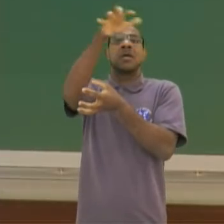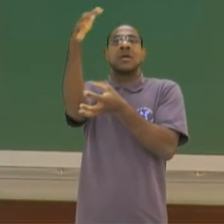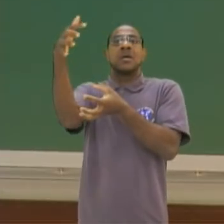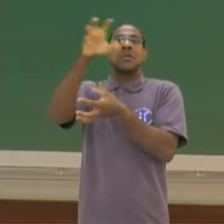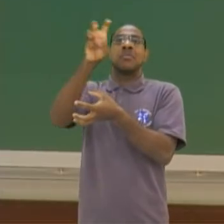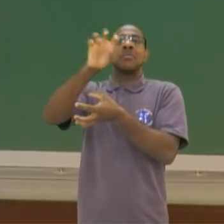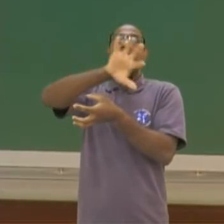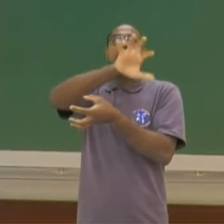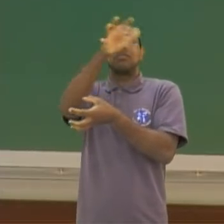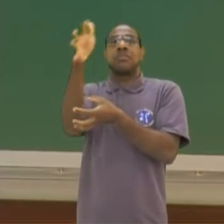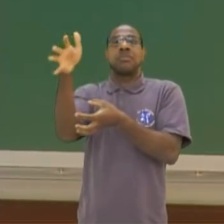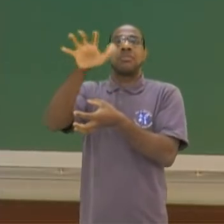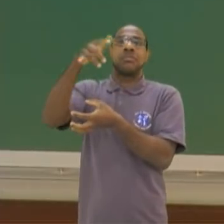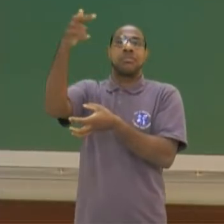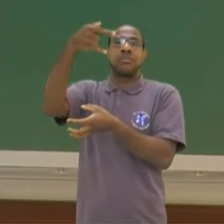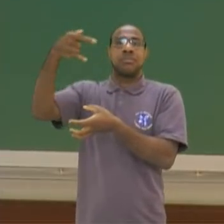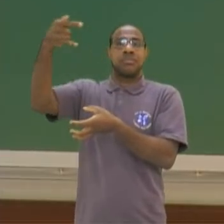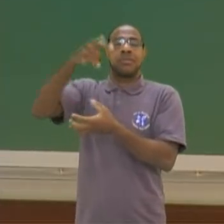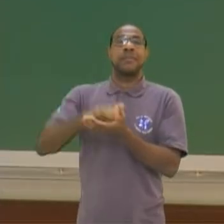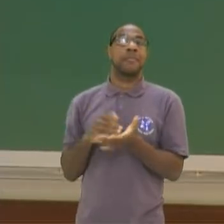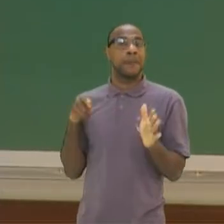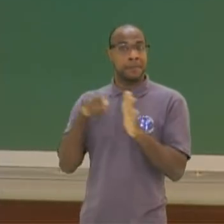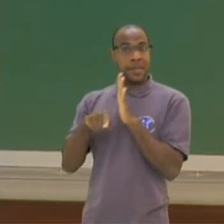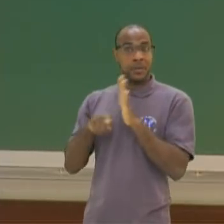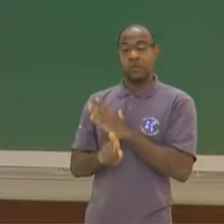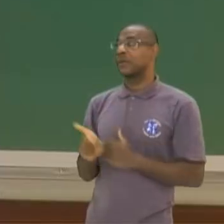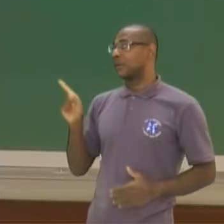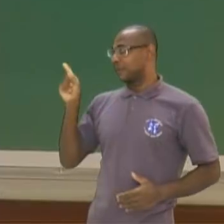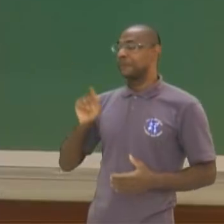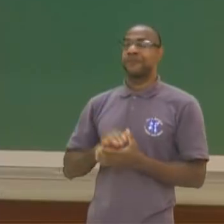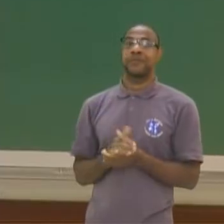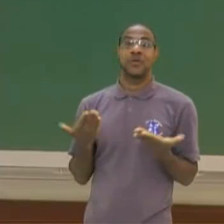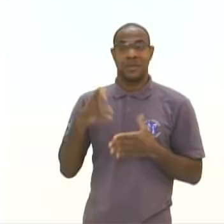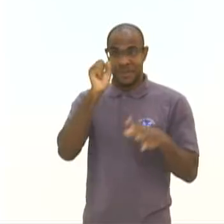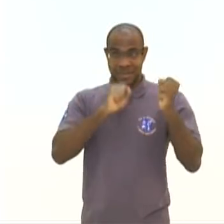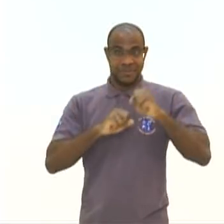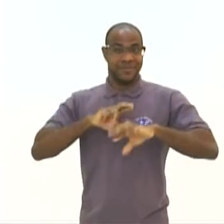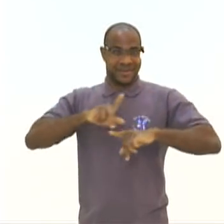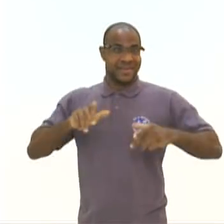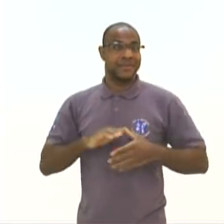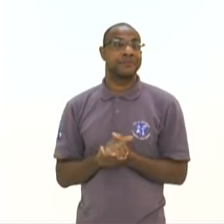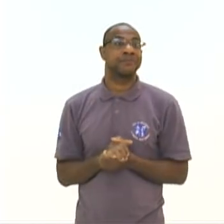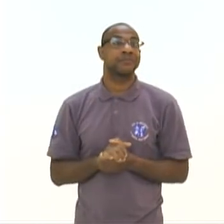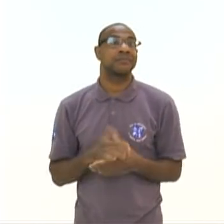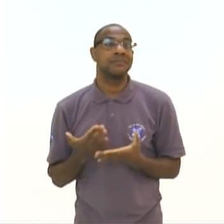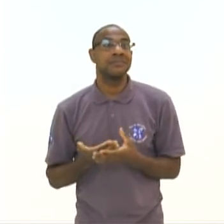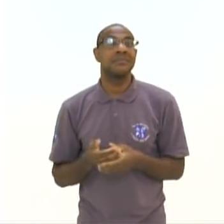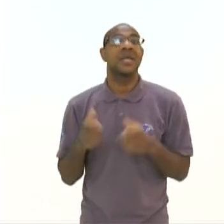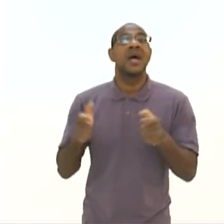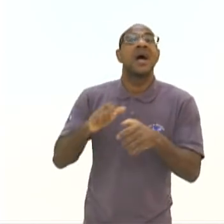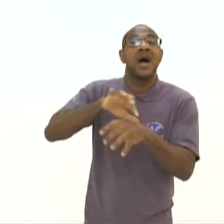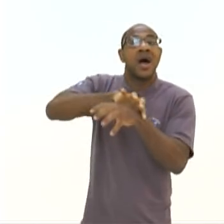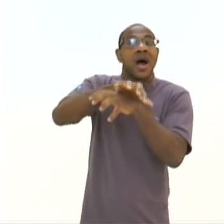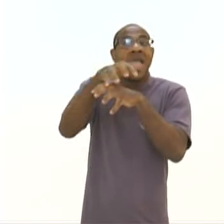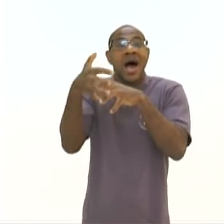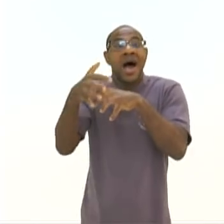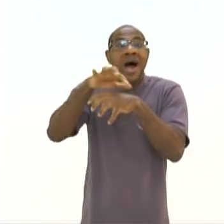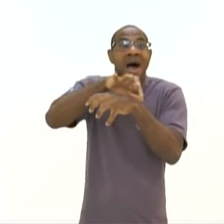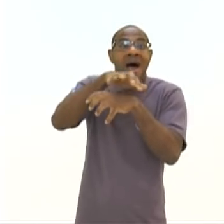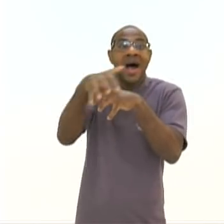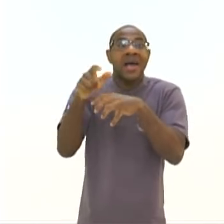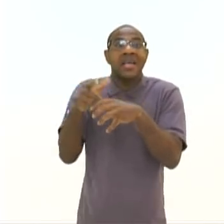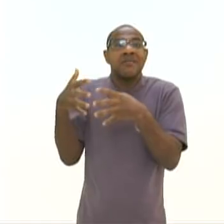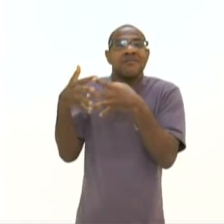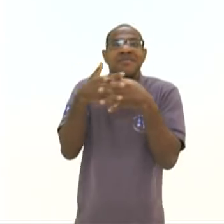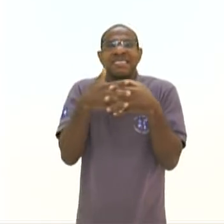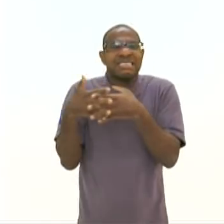Vamos para o nosso segundo quiz da aula de hoje? Muita coisa a gente aprendeu, né? 2. A parte da atmosfera que se